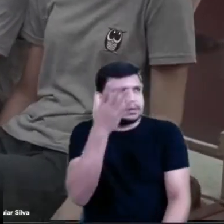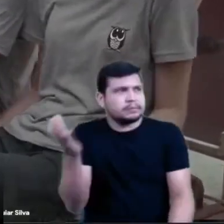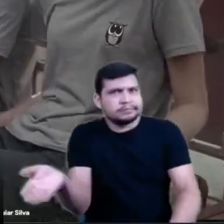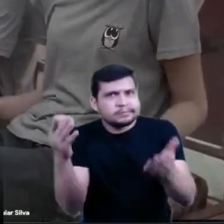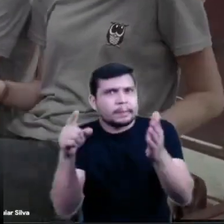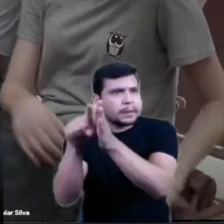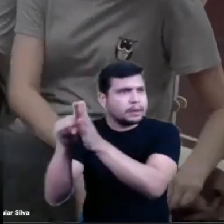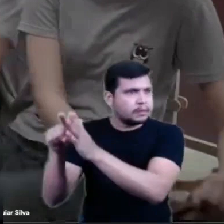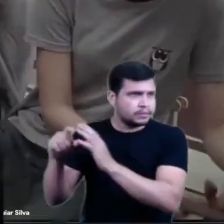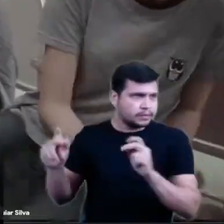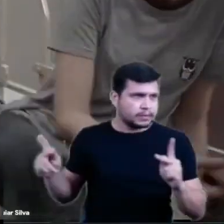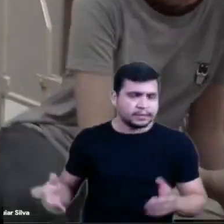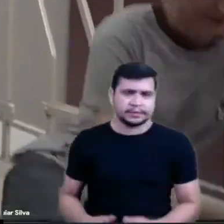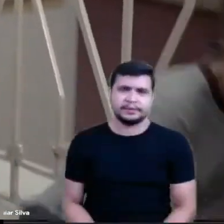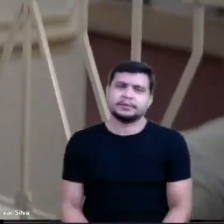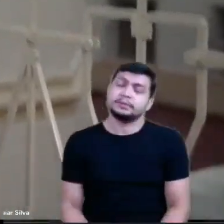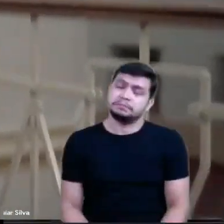vamos? Vamos.